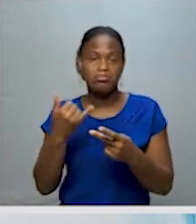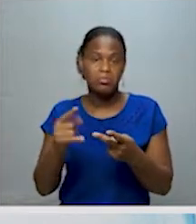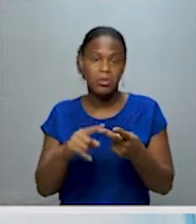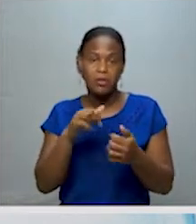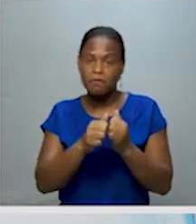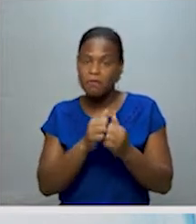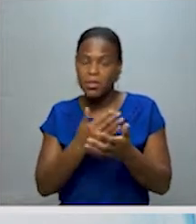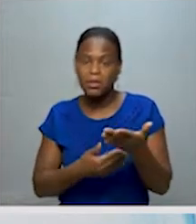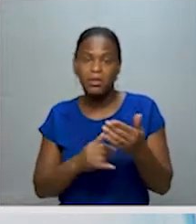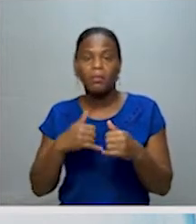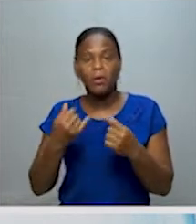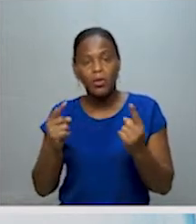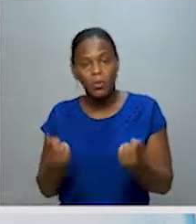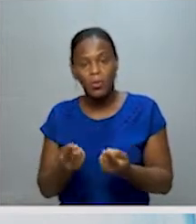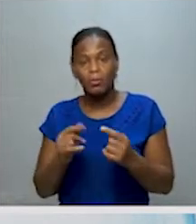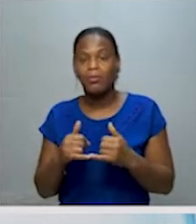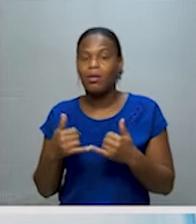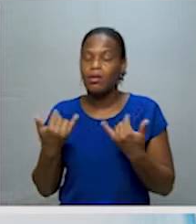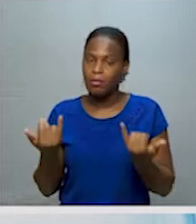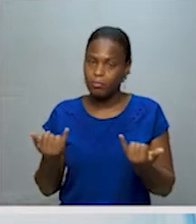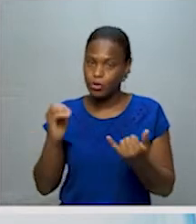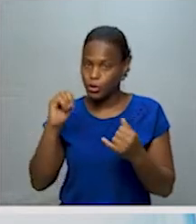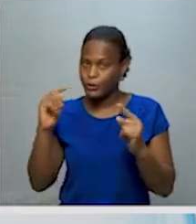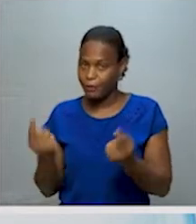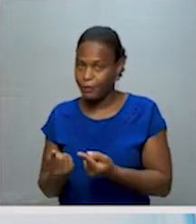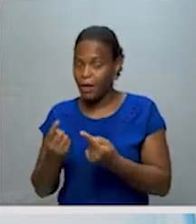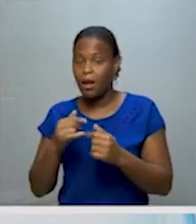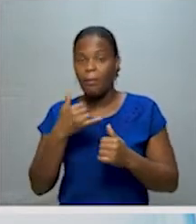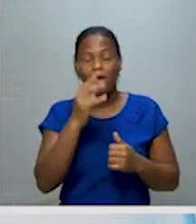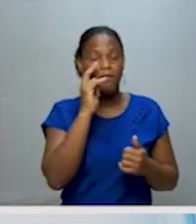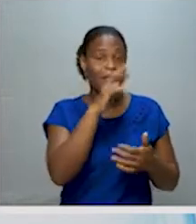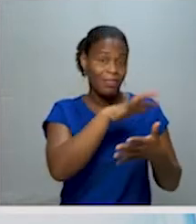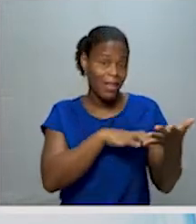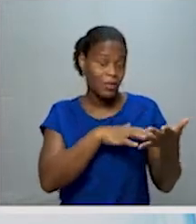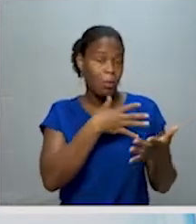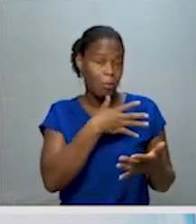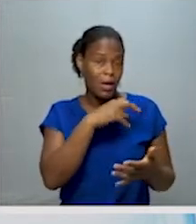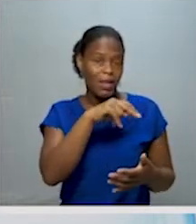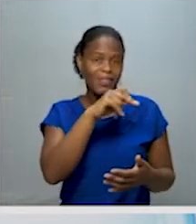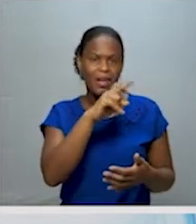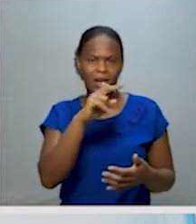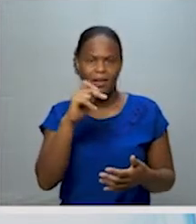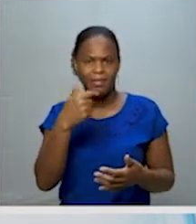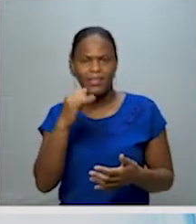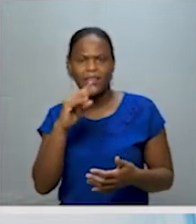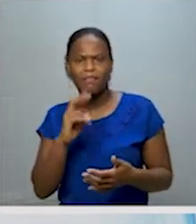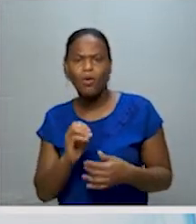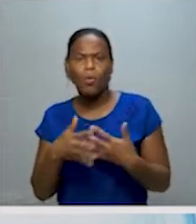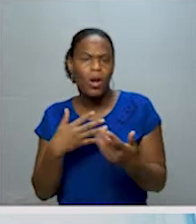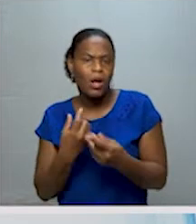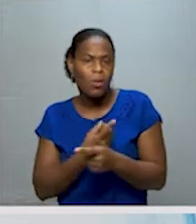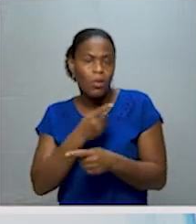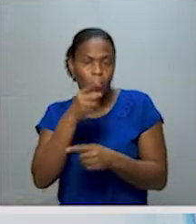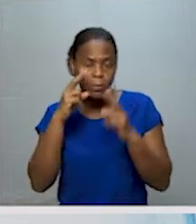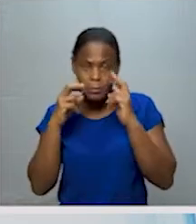de fichas, depois de resumo, depois da síntese, depois de ver os textos narrativos ou qualquer coisa que você pesquisar,